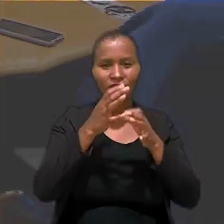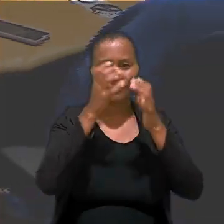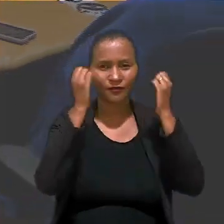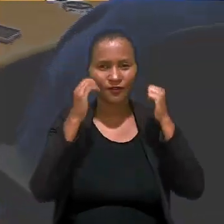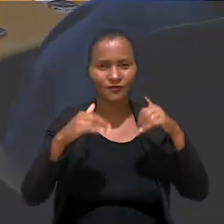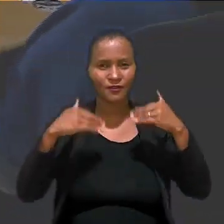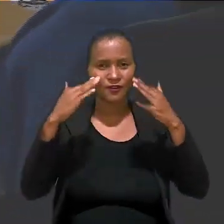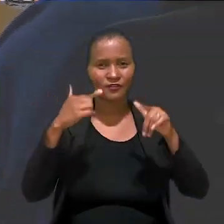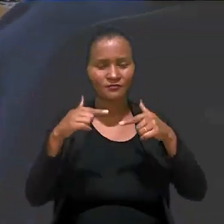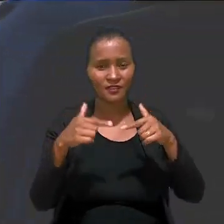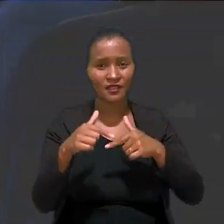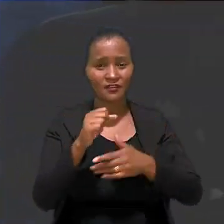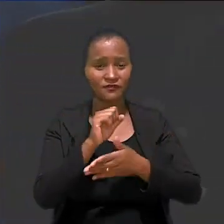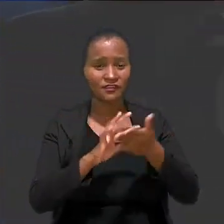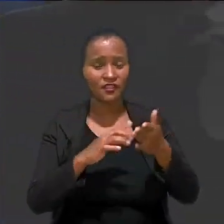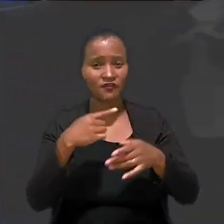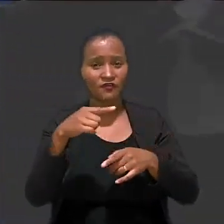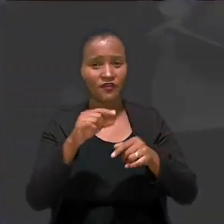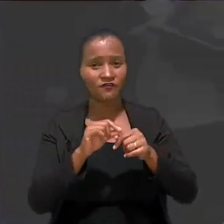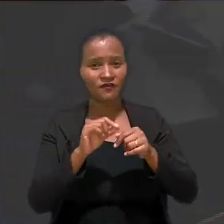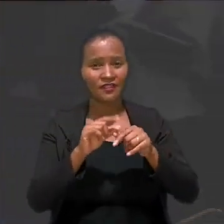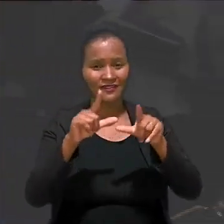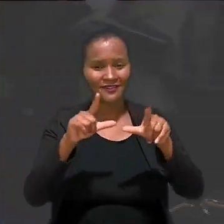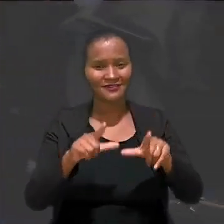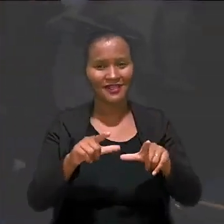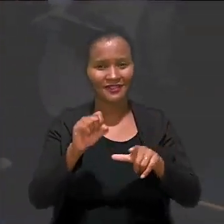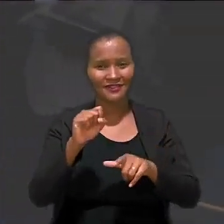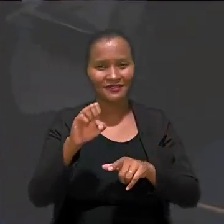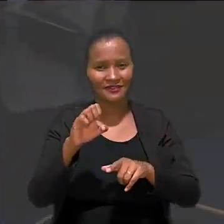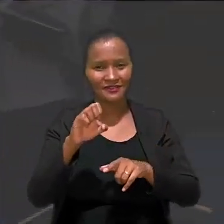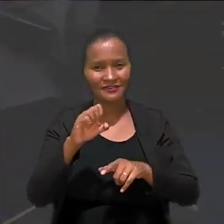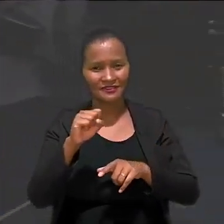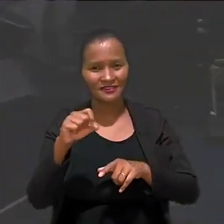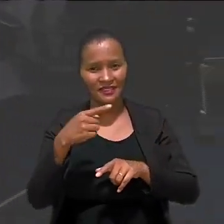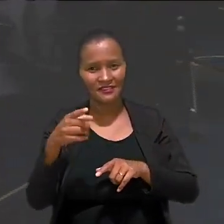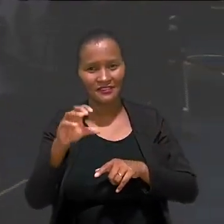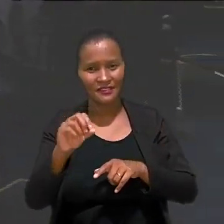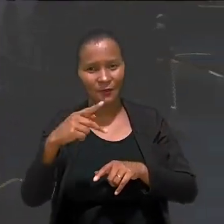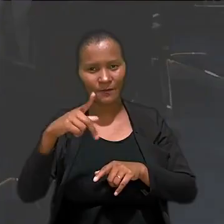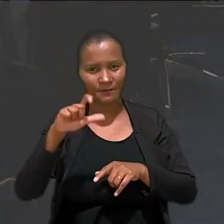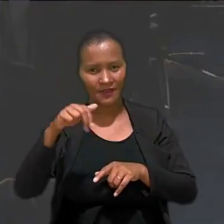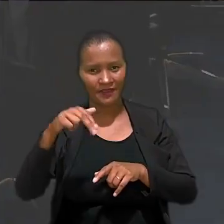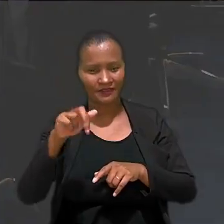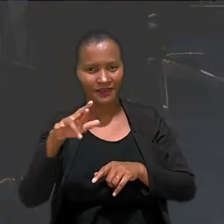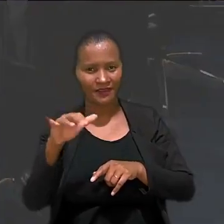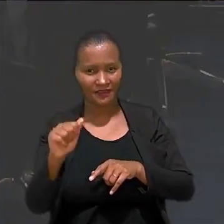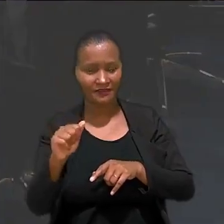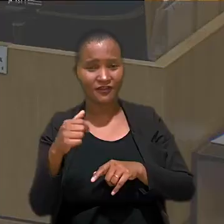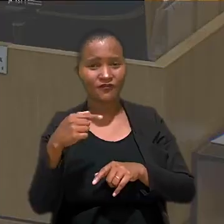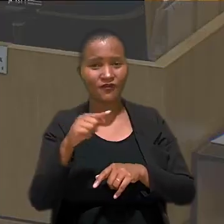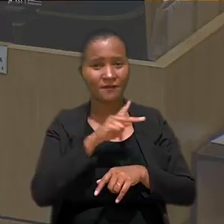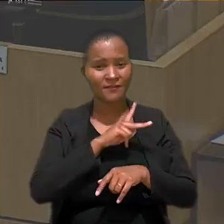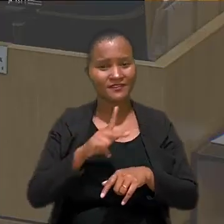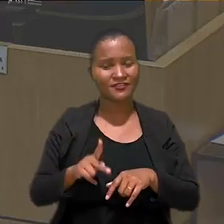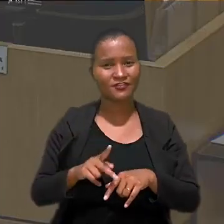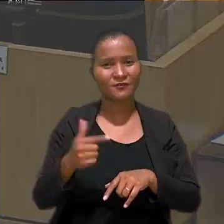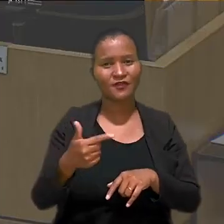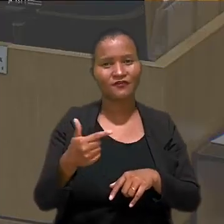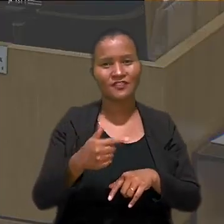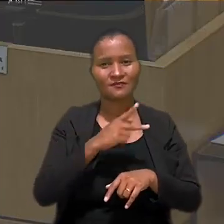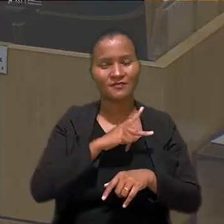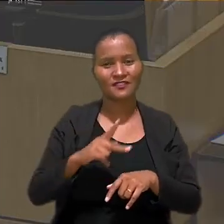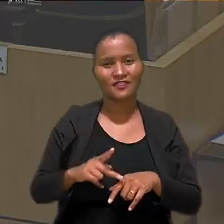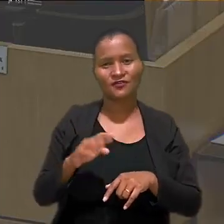Tribunal Superior do Trabalho. A atividade foi realizada na sala de sessões plenárias do TST. A sessão simulada foi presidida